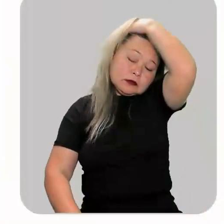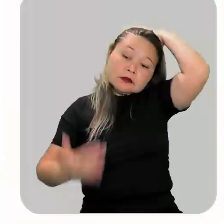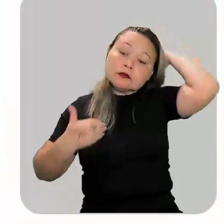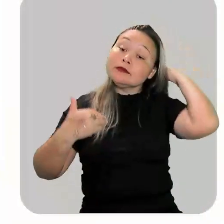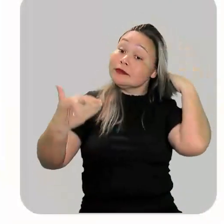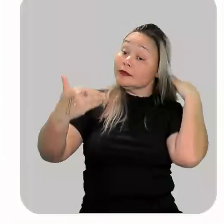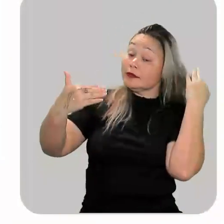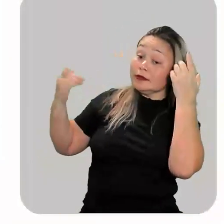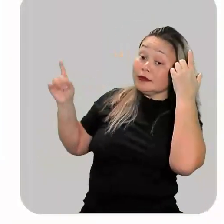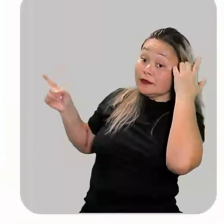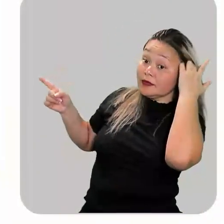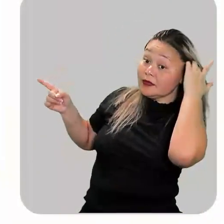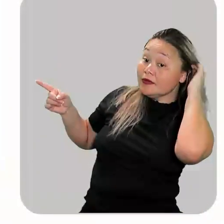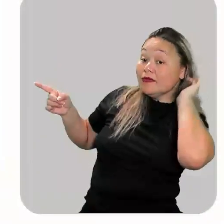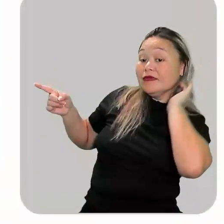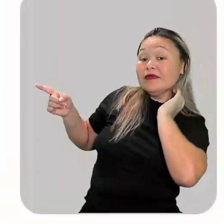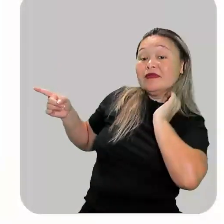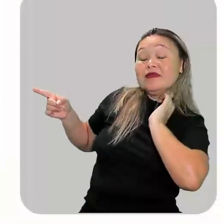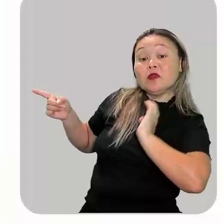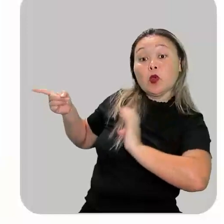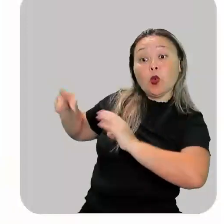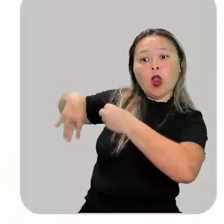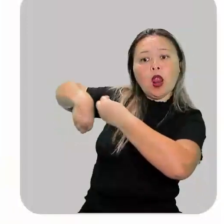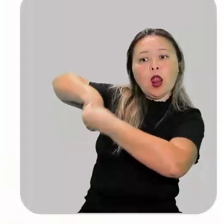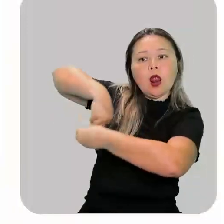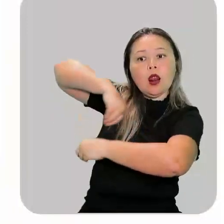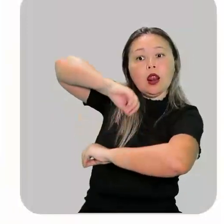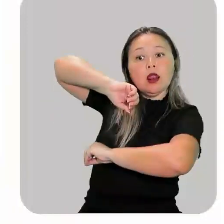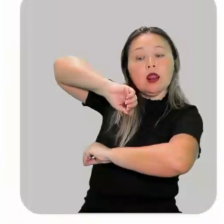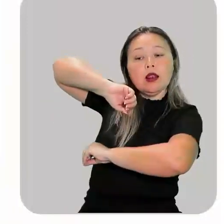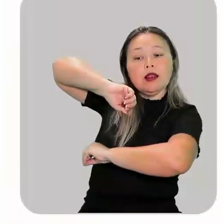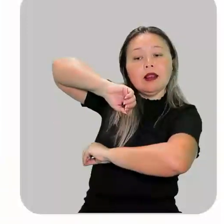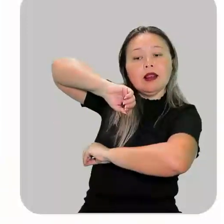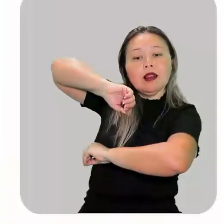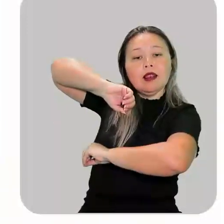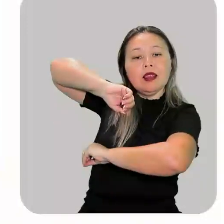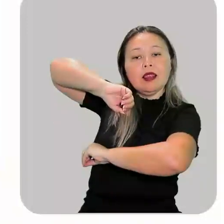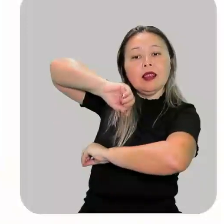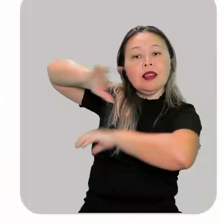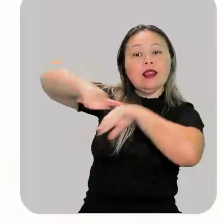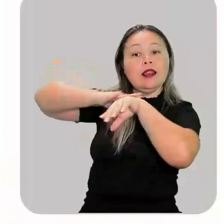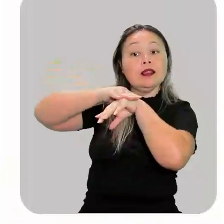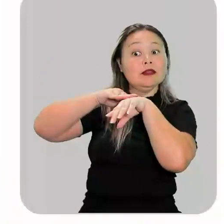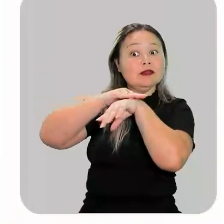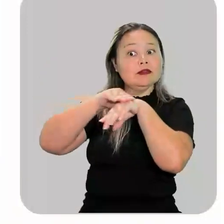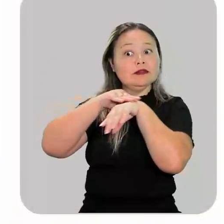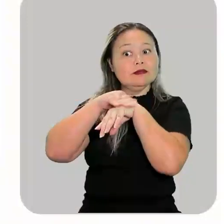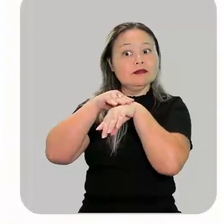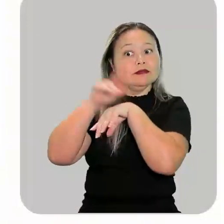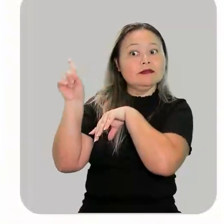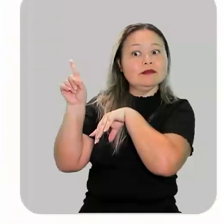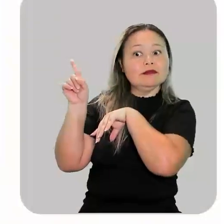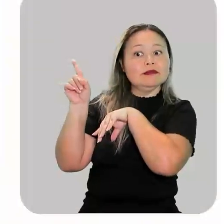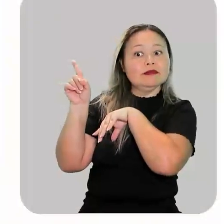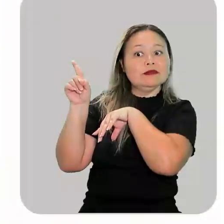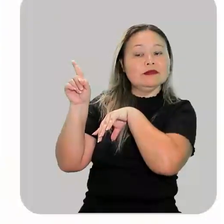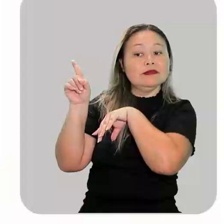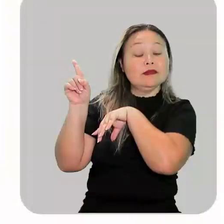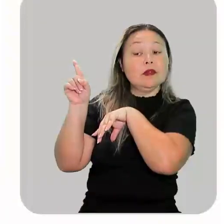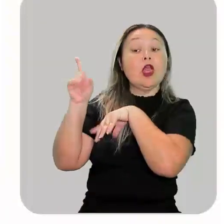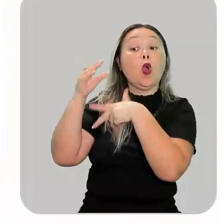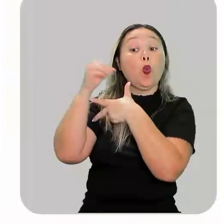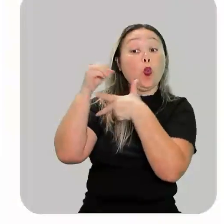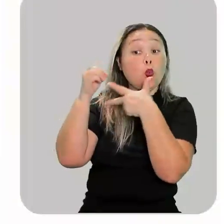Começamos assim. Olha aí, ó. Joga a gente aqui e vamos conversar. Gente. Enem.